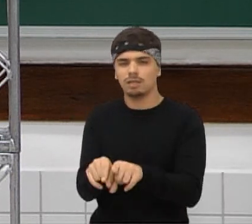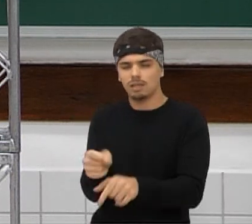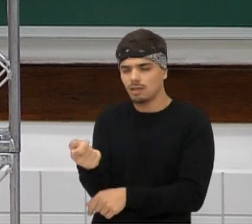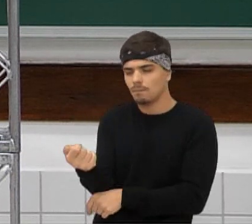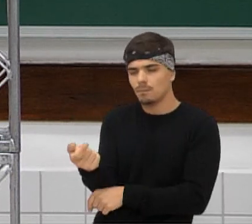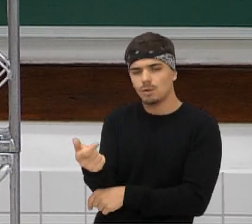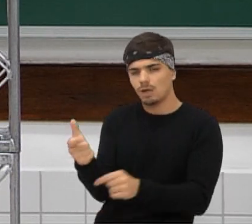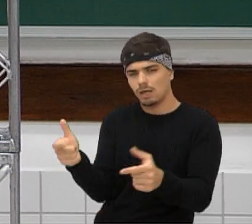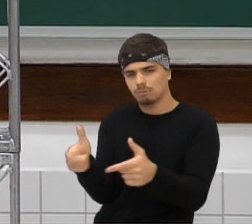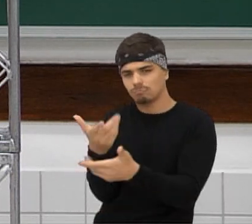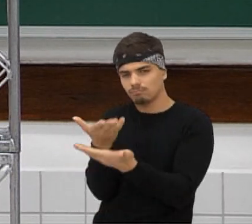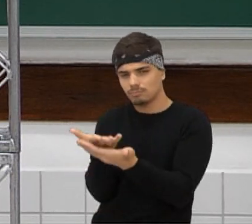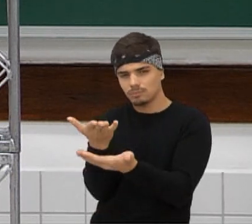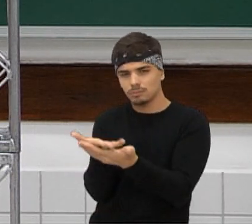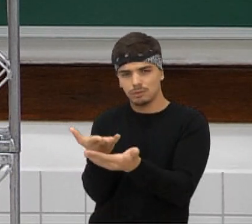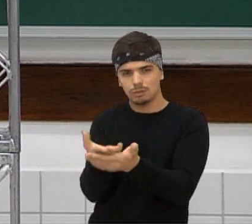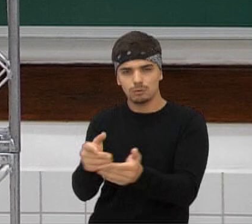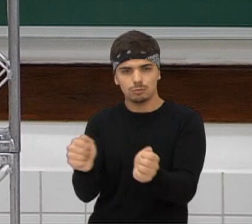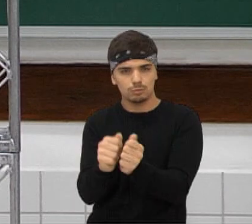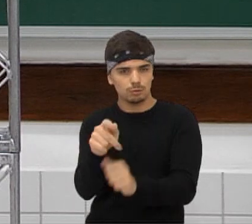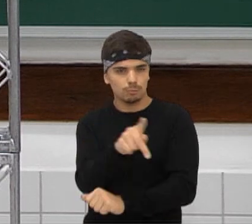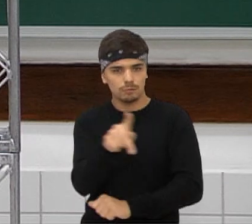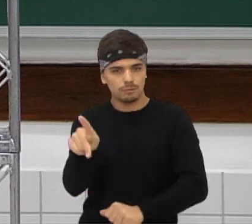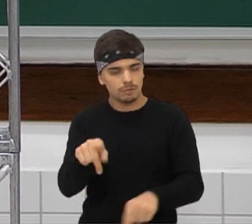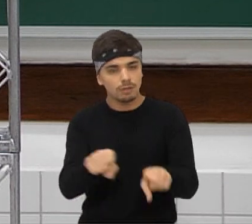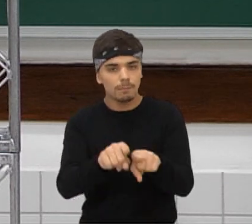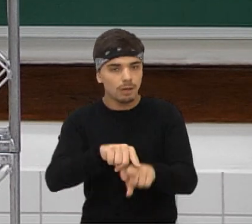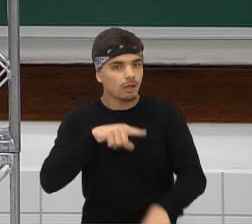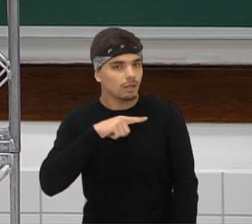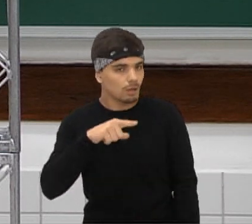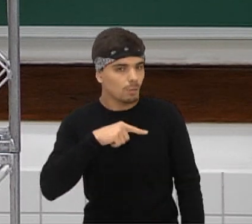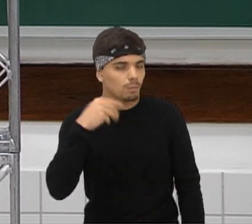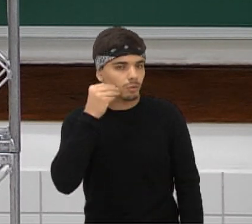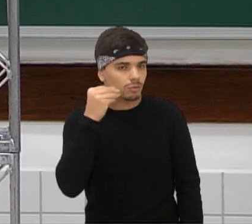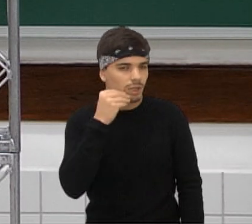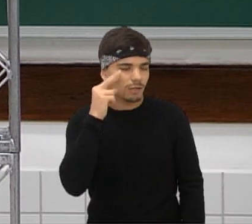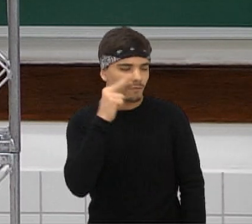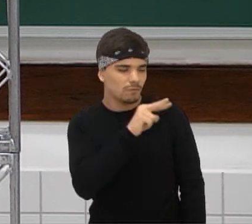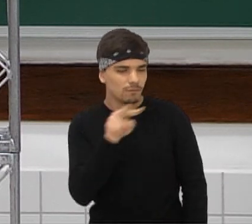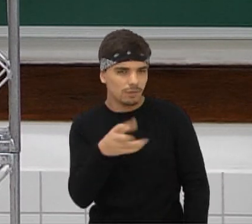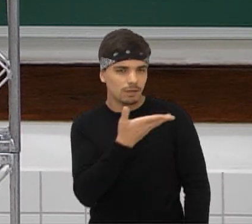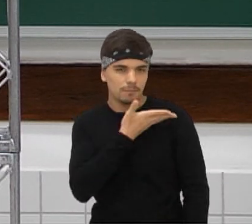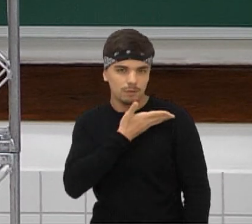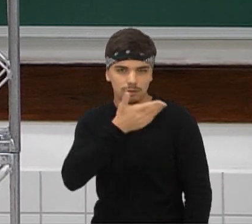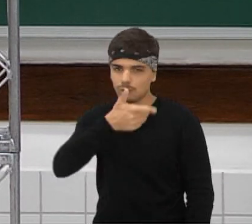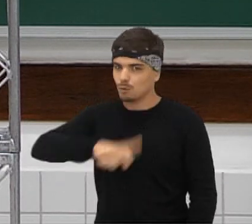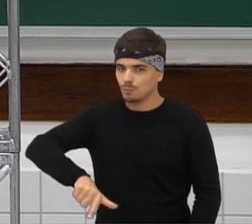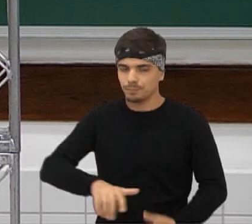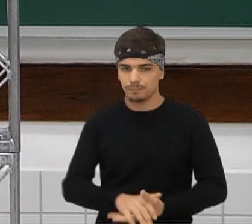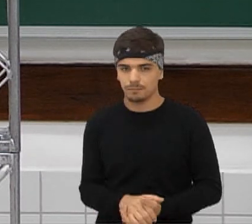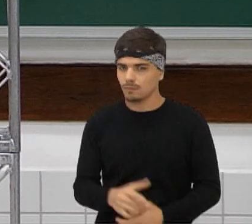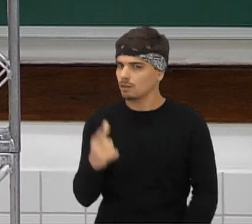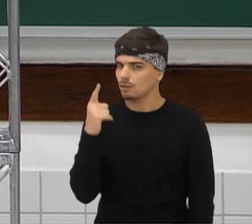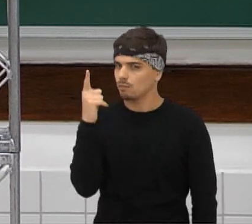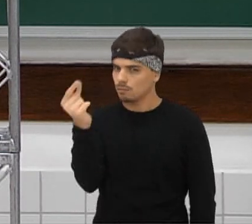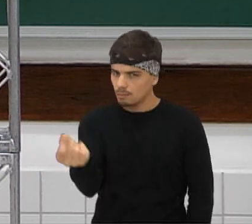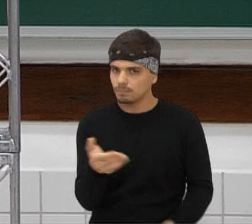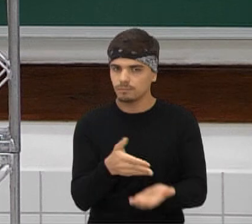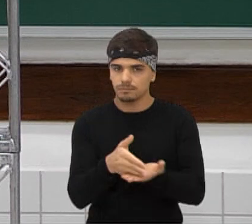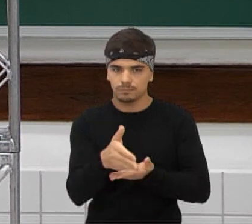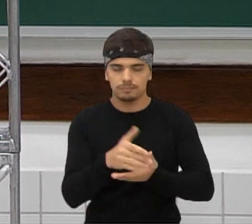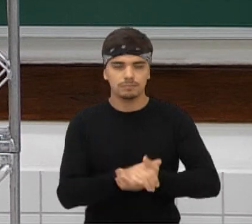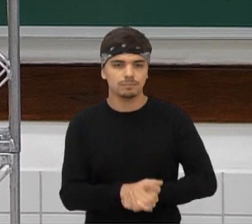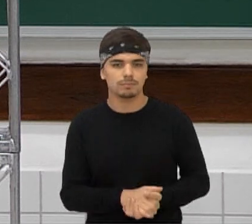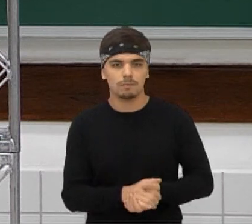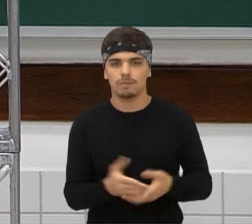nossos professores, assim você tem uma oportunidade também de rever os seus colegas. Tá bom, gente? Então vamos lá começar?